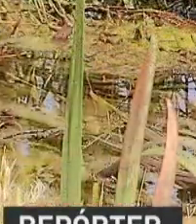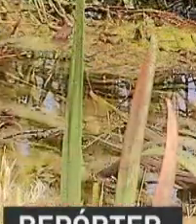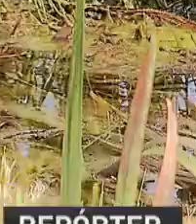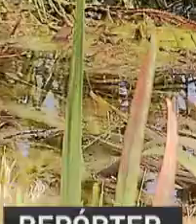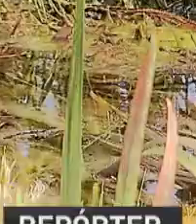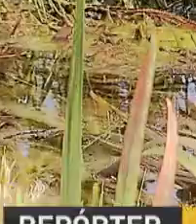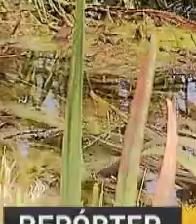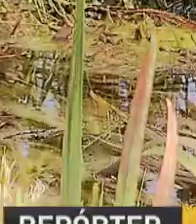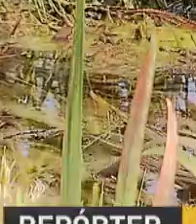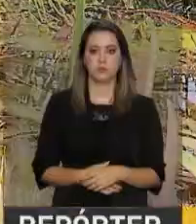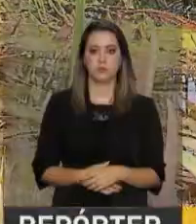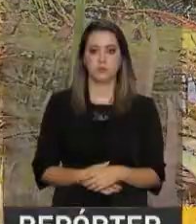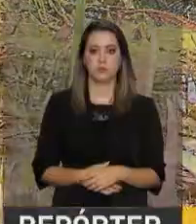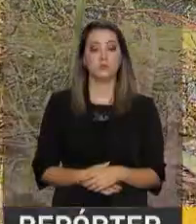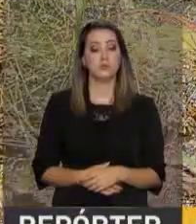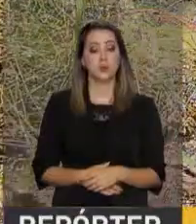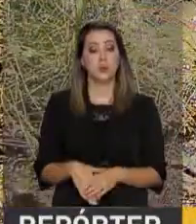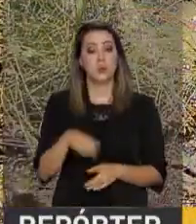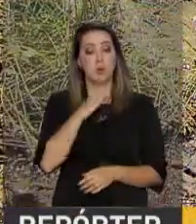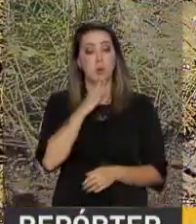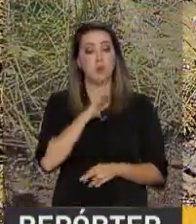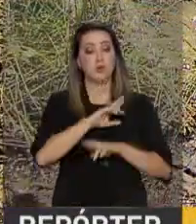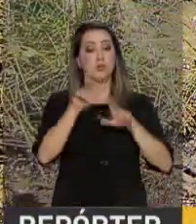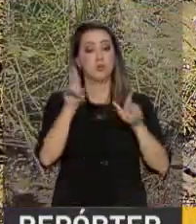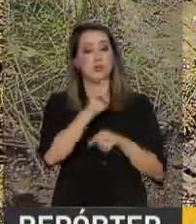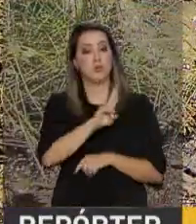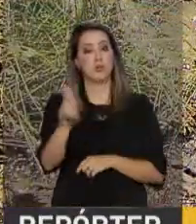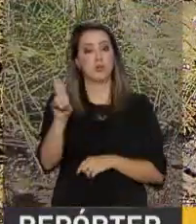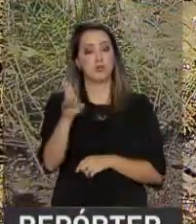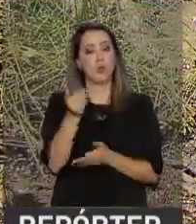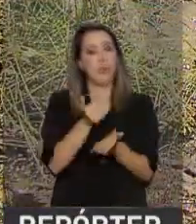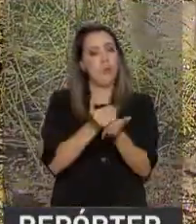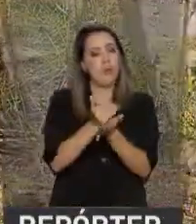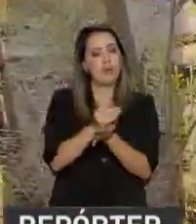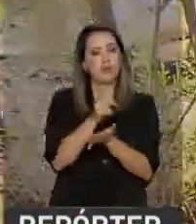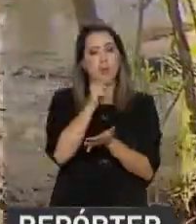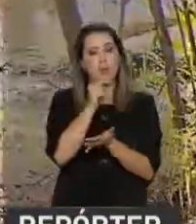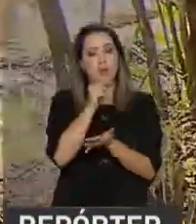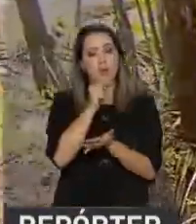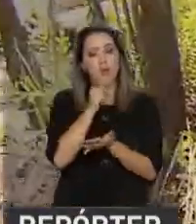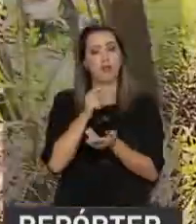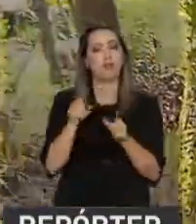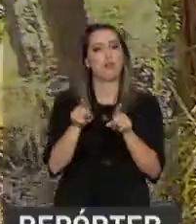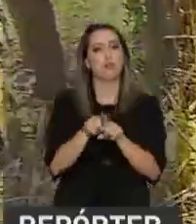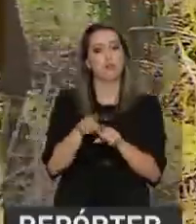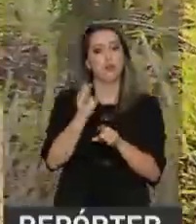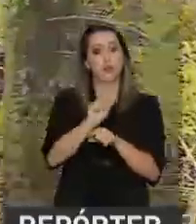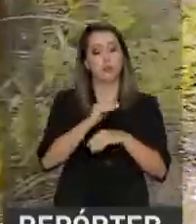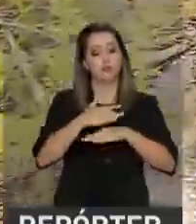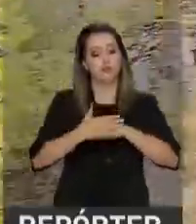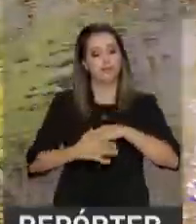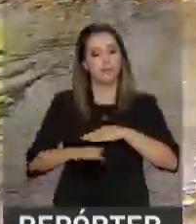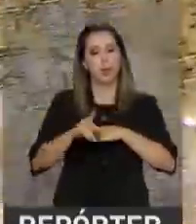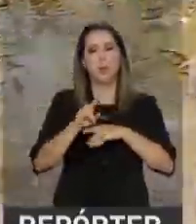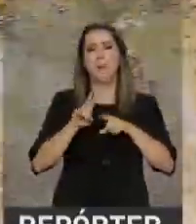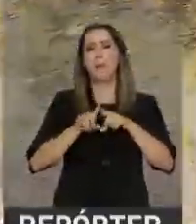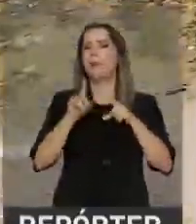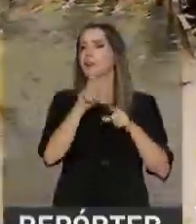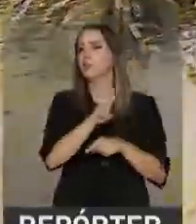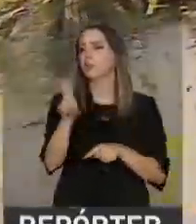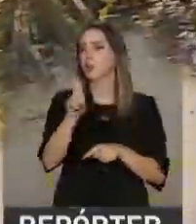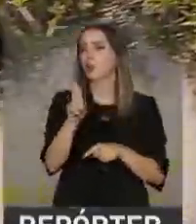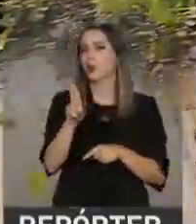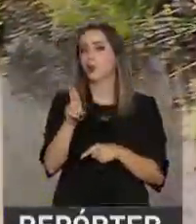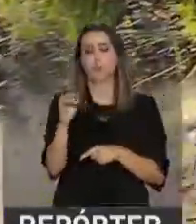elas são conhecidas por diferentes termos olho d'água mina cabeceira ou fonte mas o nome é o que menos importa